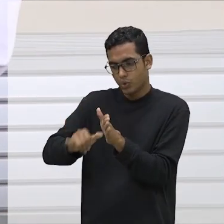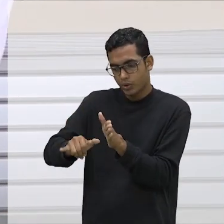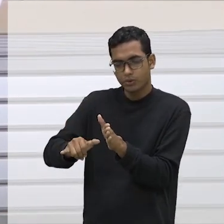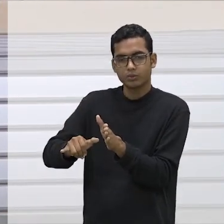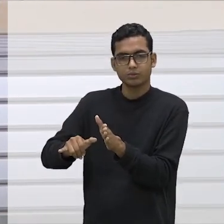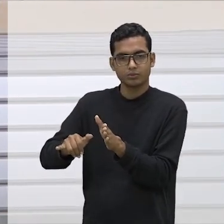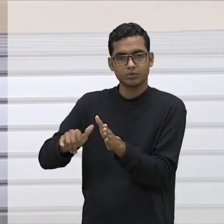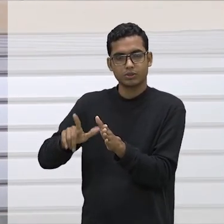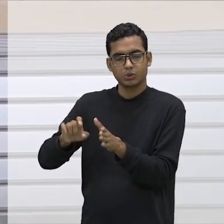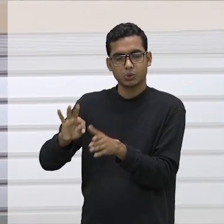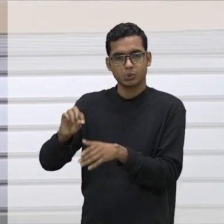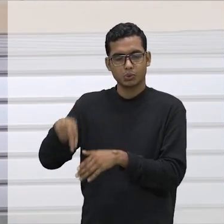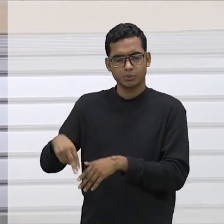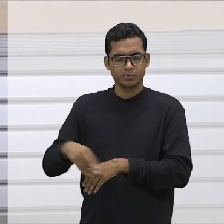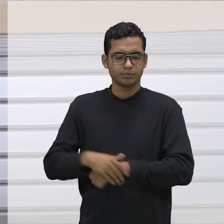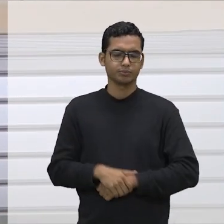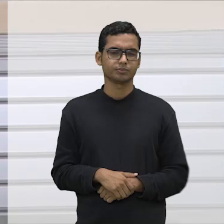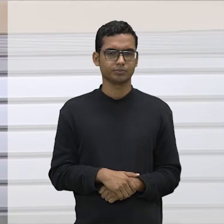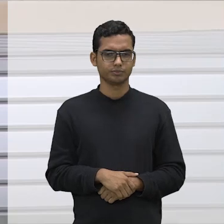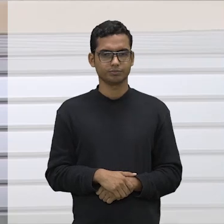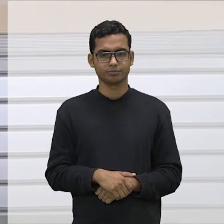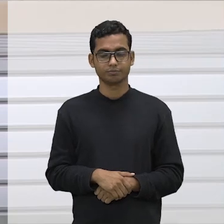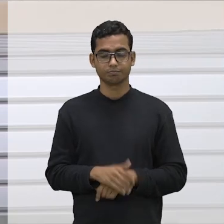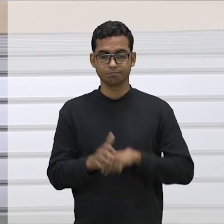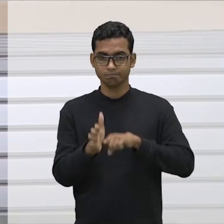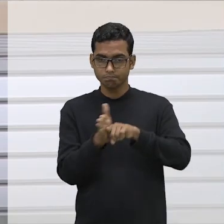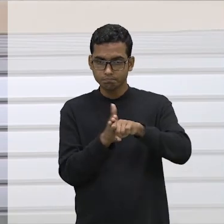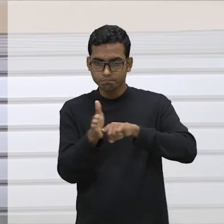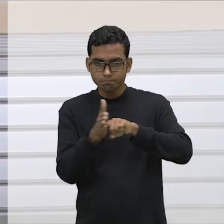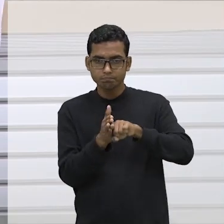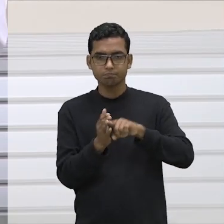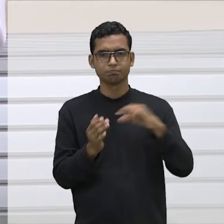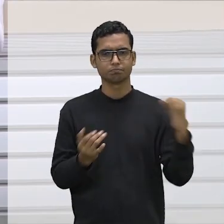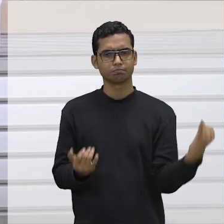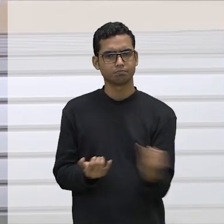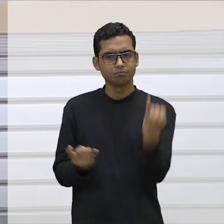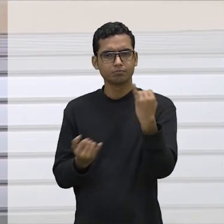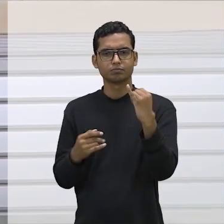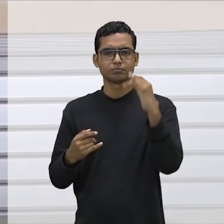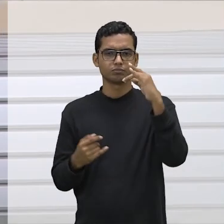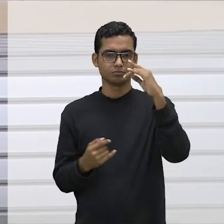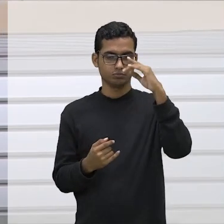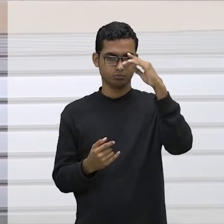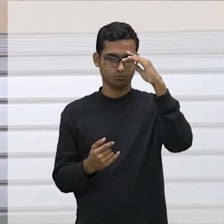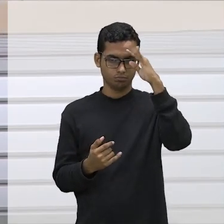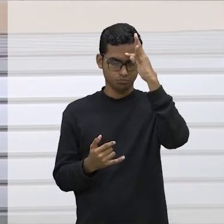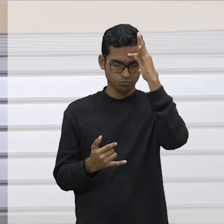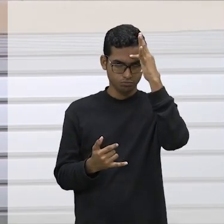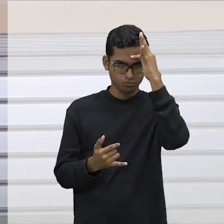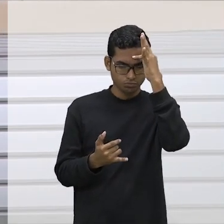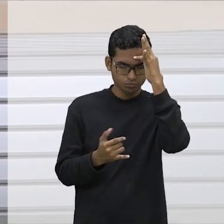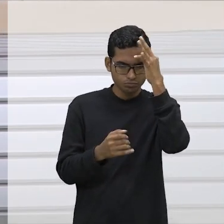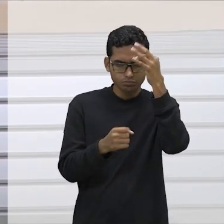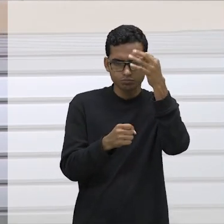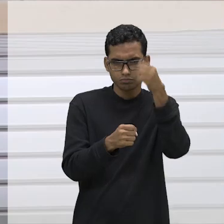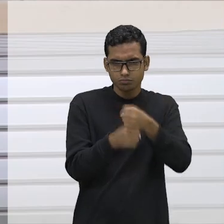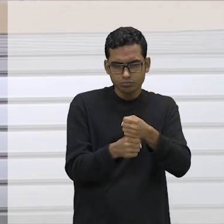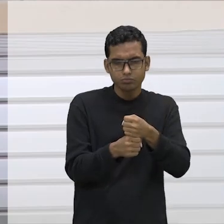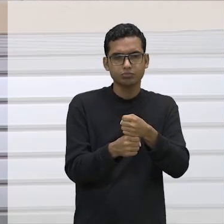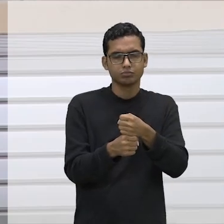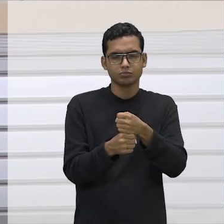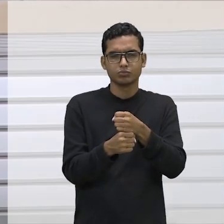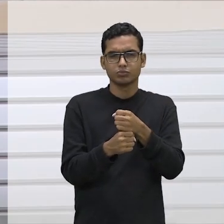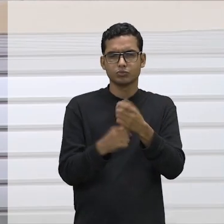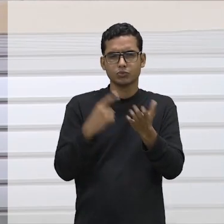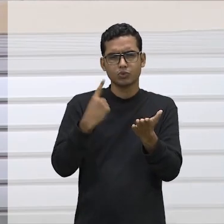Então, essa pesquisa aqui é muito importante na área da física, né? E eu queria convidar os alunos do ensino médio que gostam